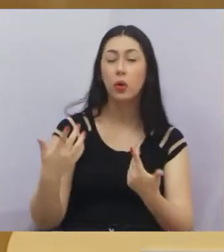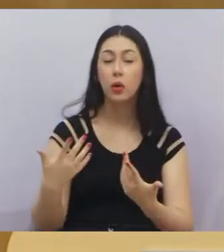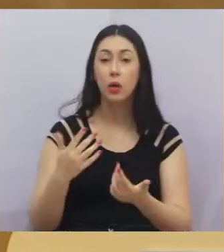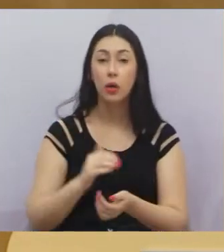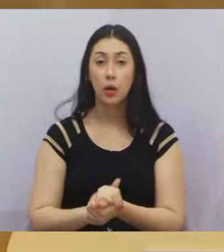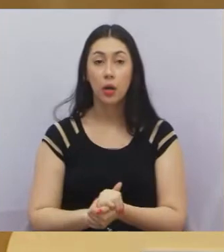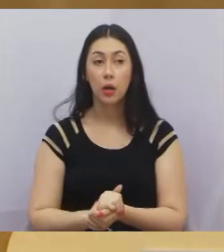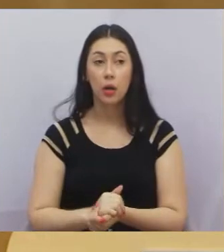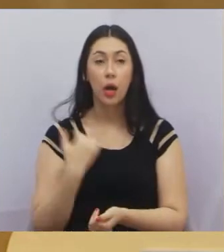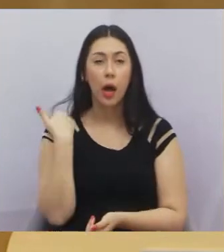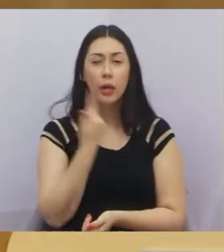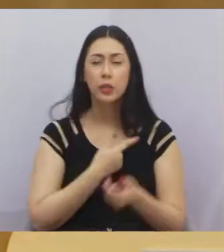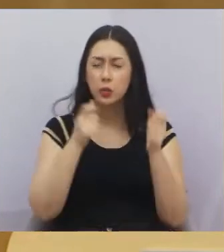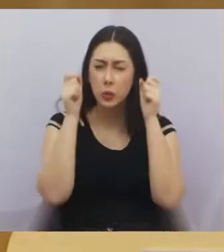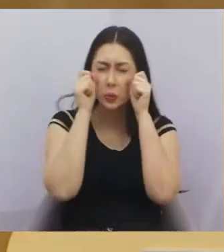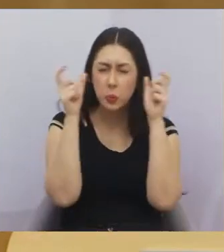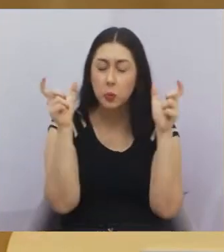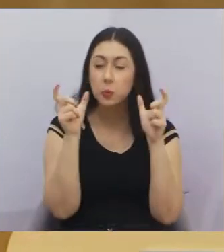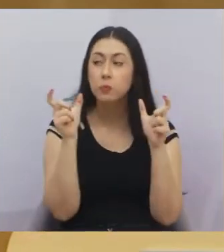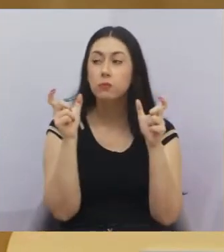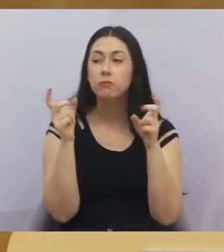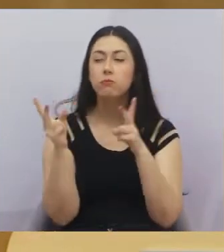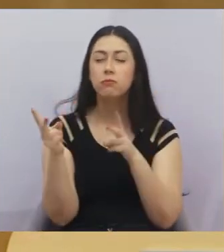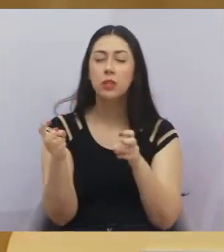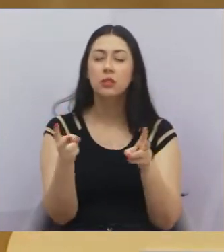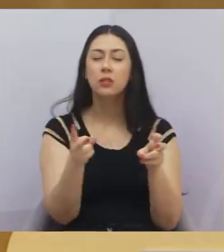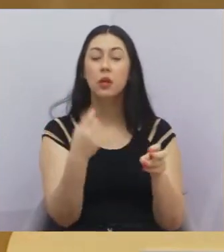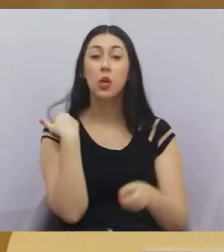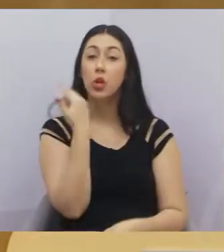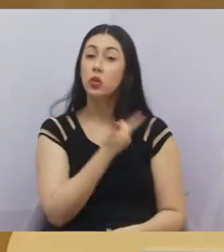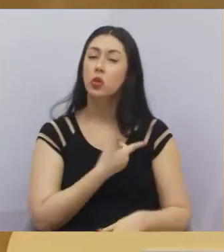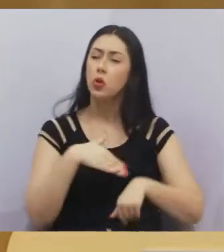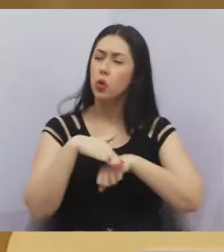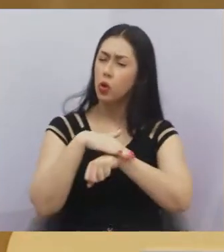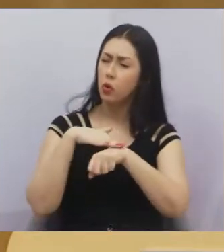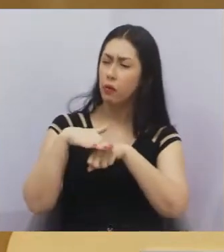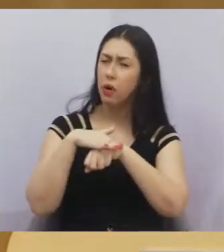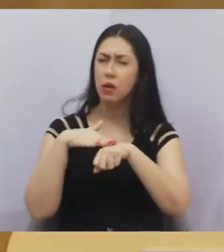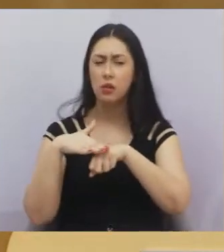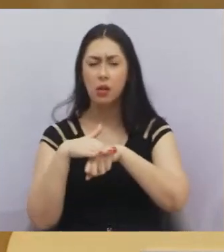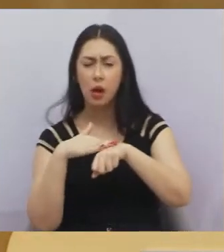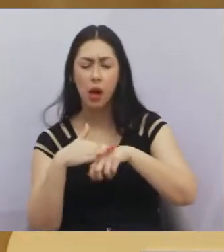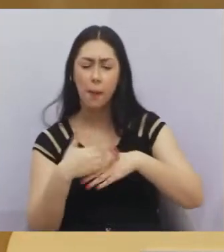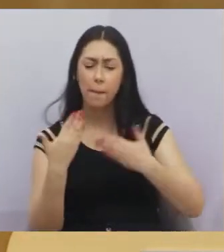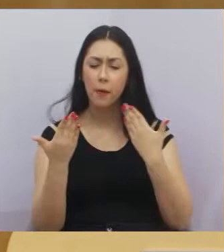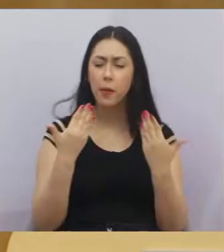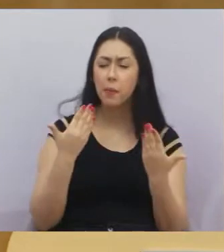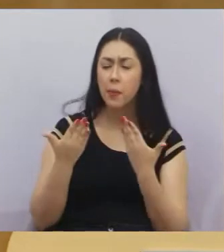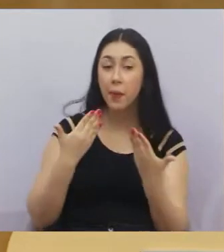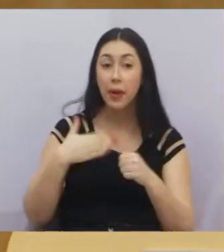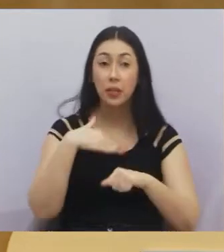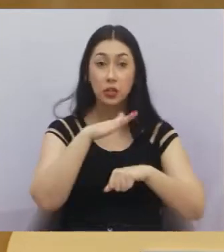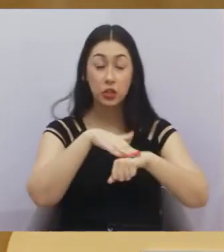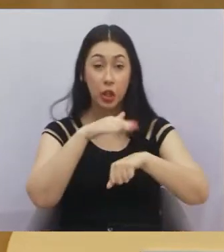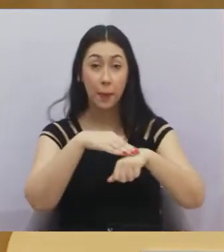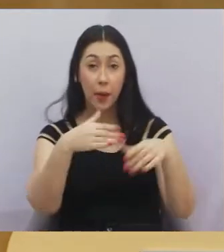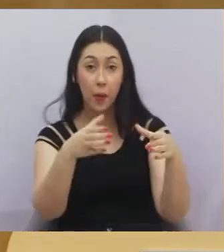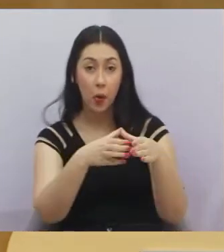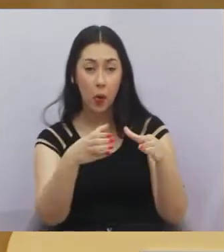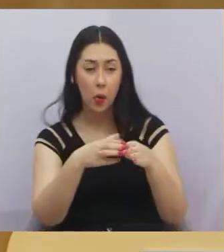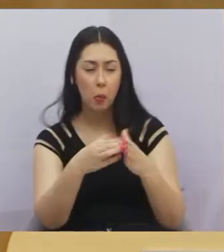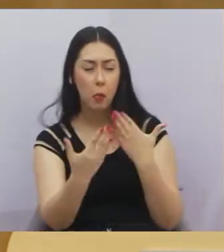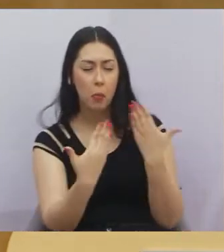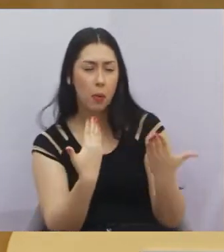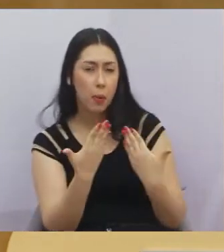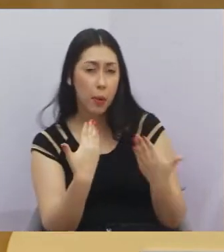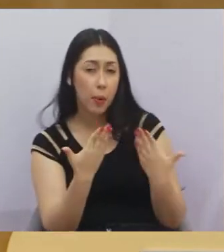nos abriu os olhares, nós trocamos ideias, nós conversamos, dialogamos, chamamos o grupo para um